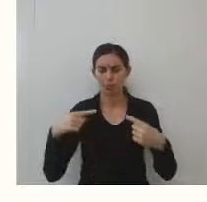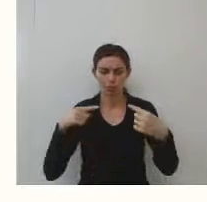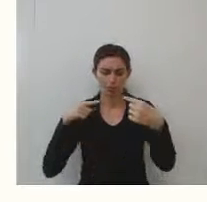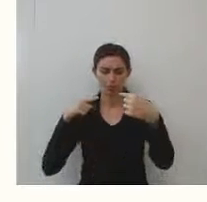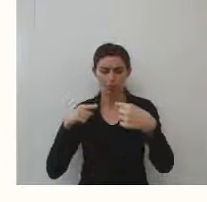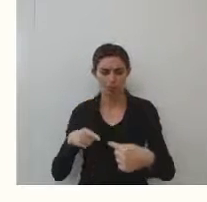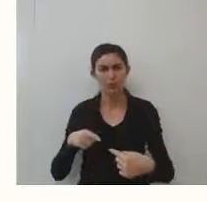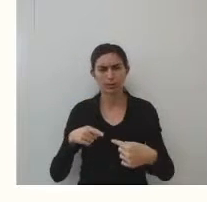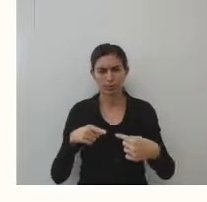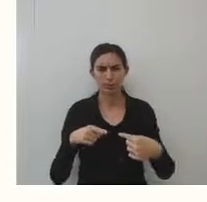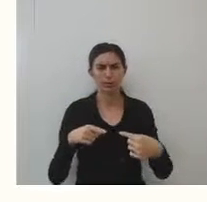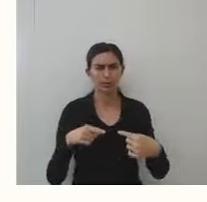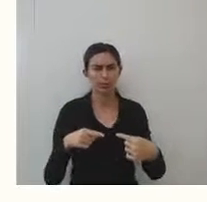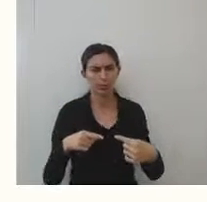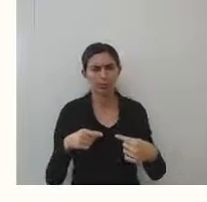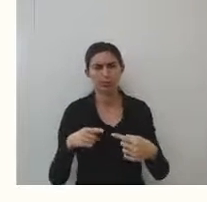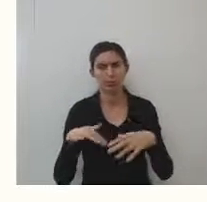competição.